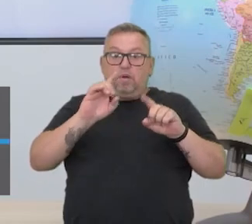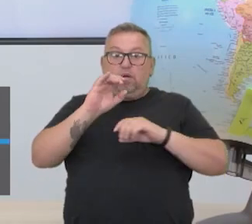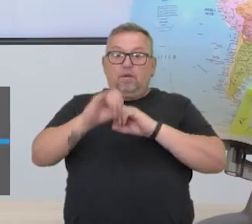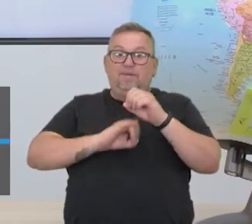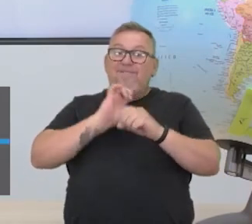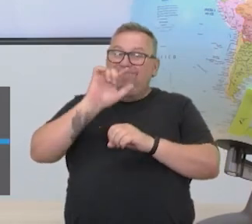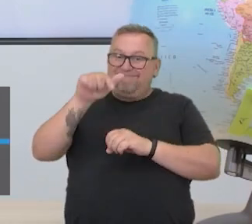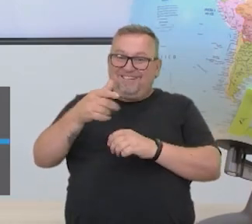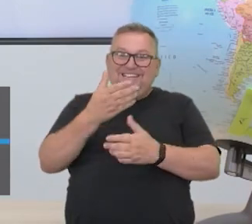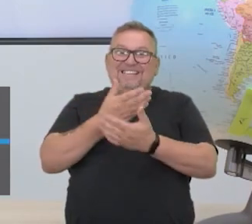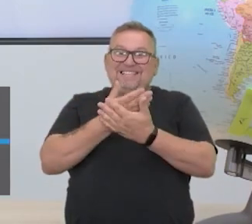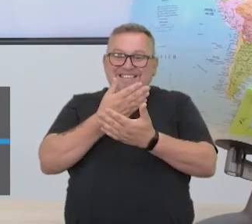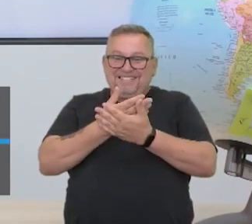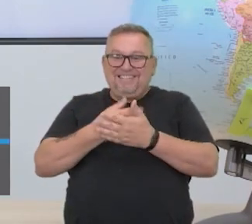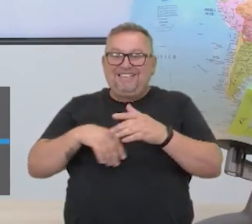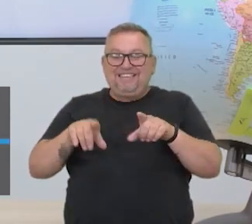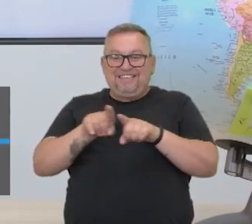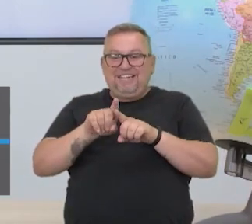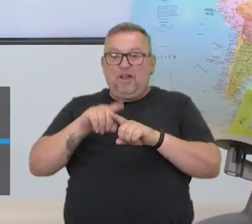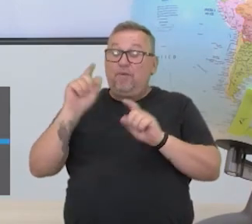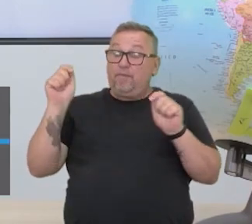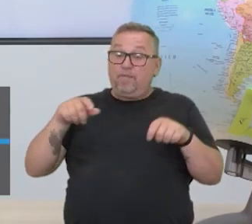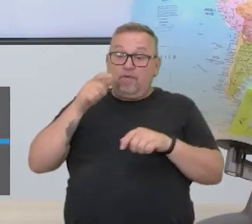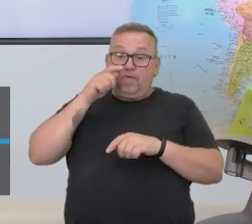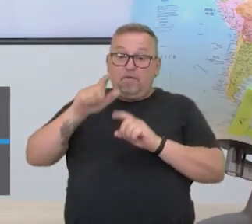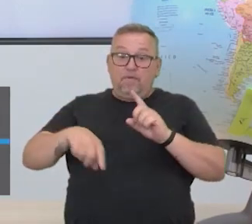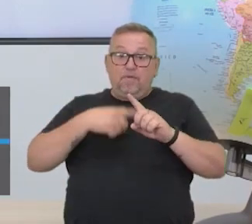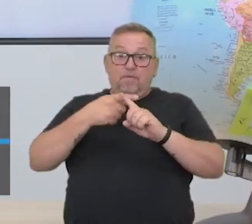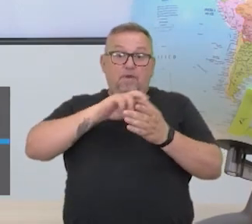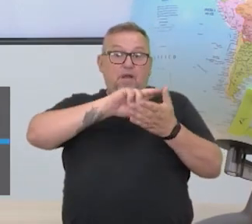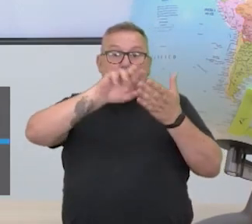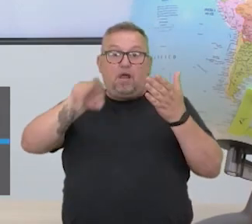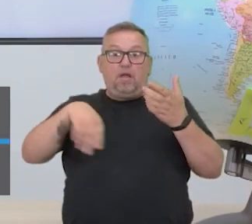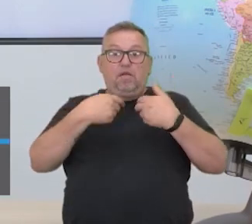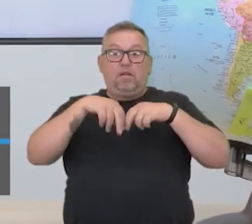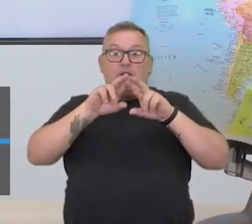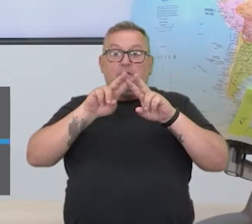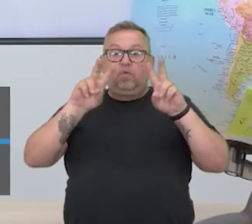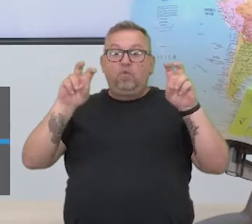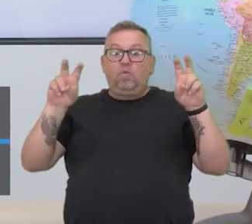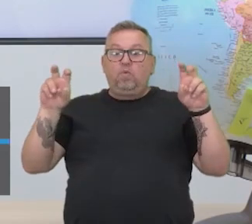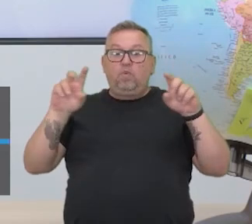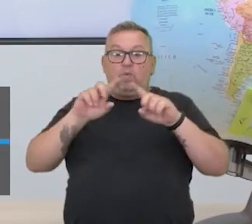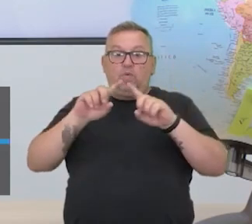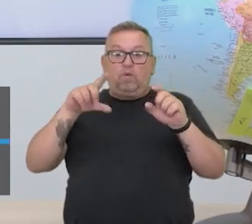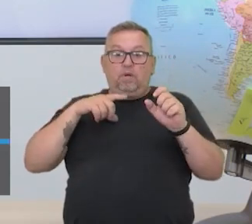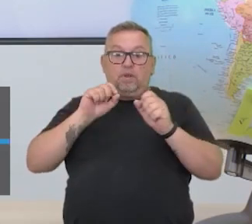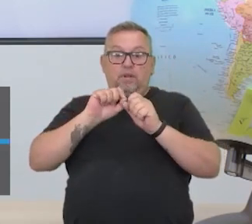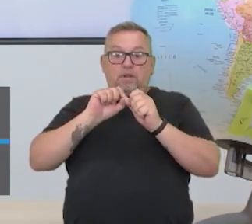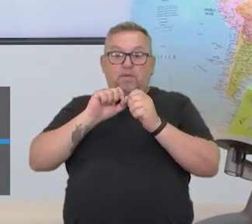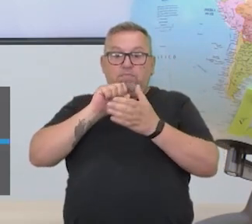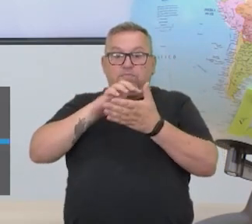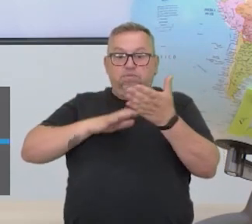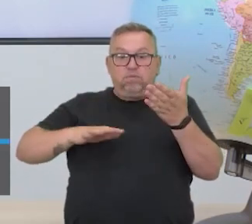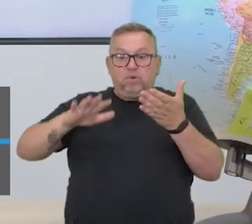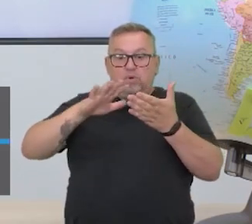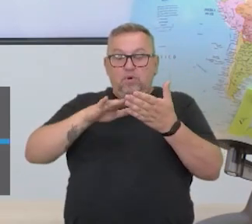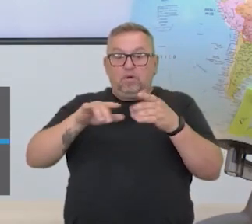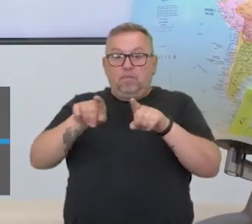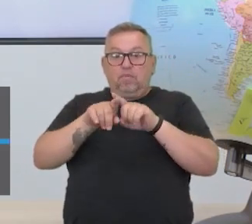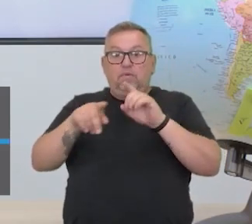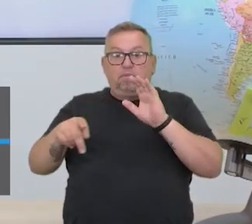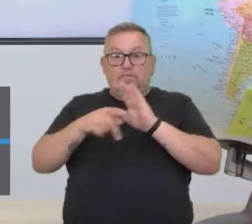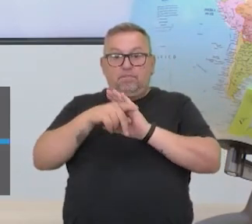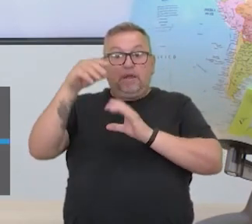nossa aula, tá certo? E aí você pode ver os mais diversos assuntos aí que está permeando o nosso currículo aí